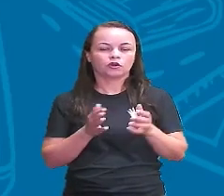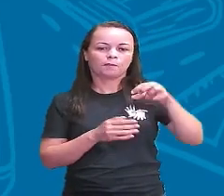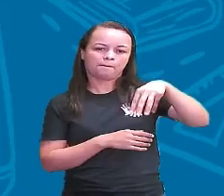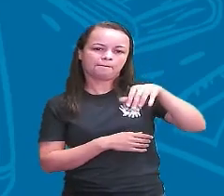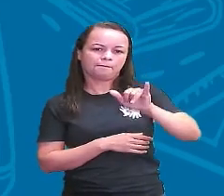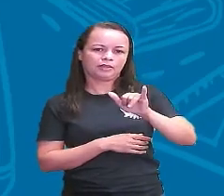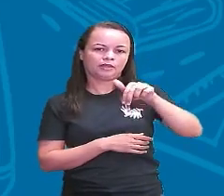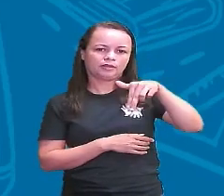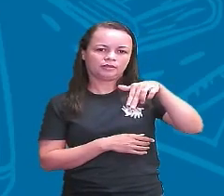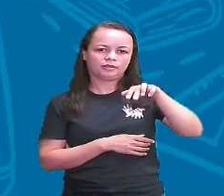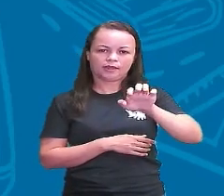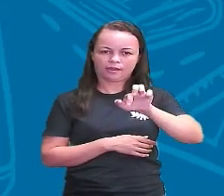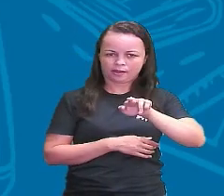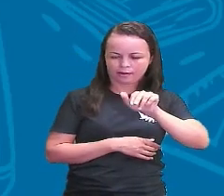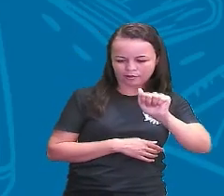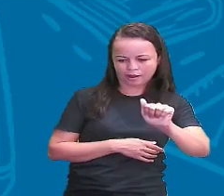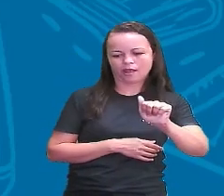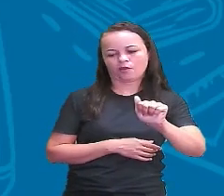mineral, perdão.